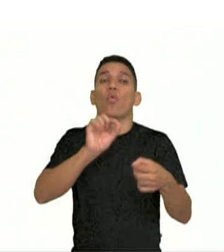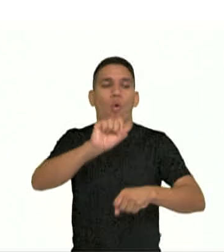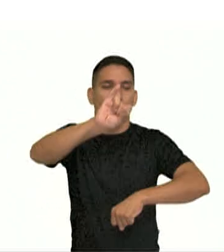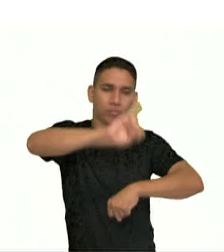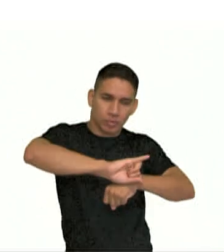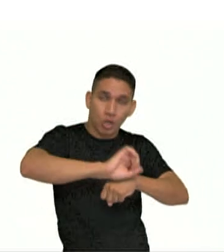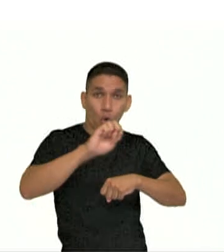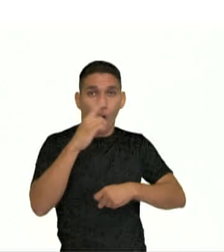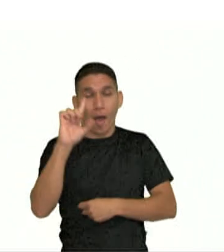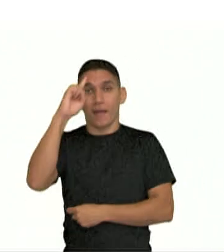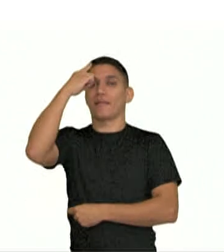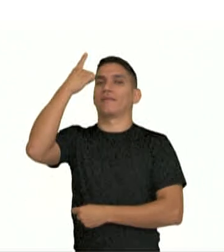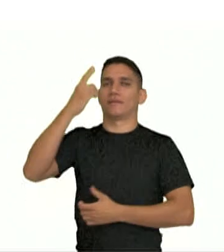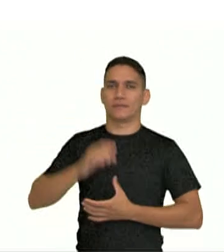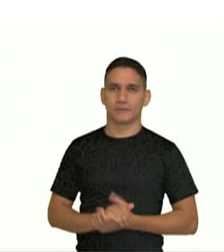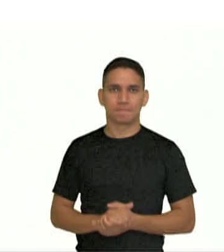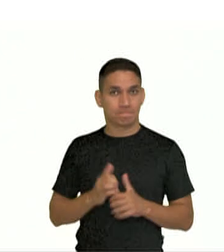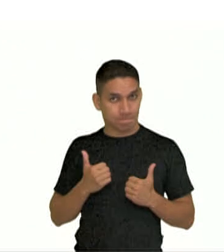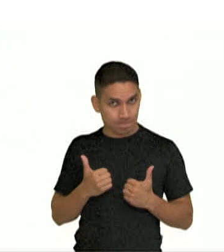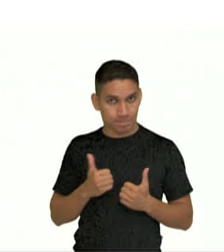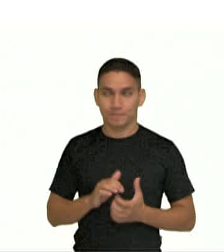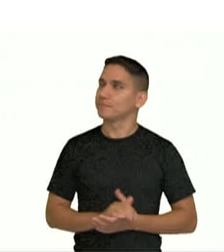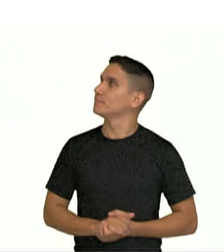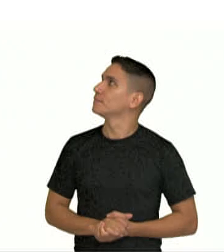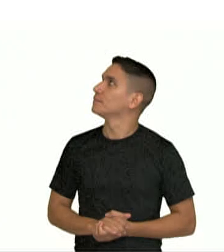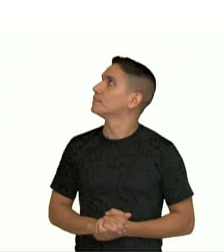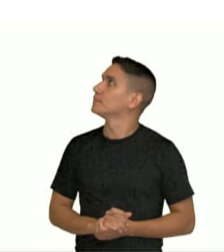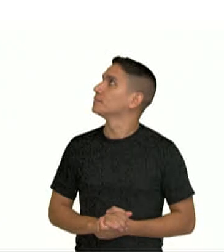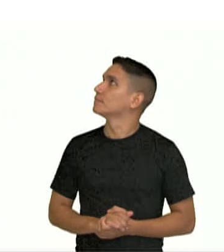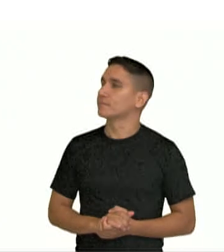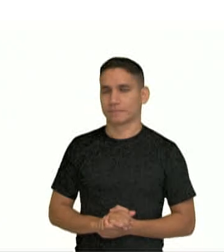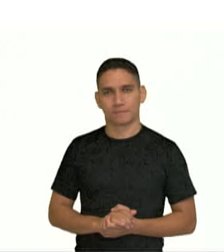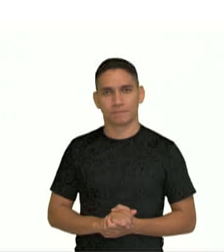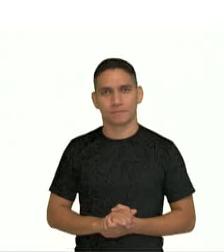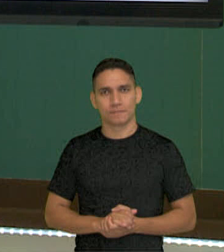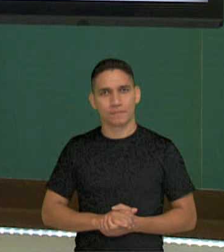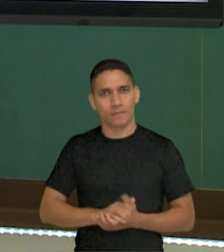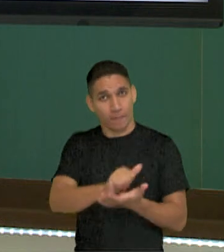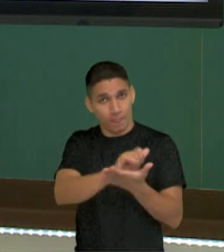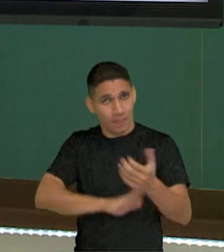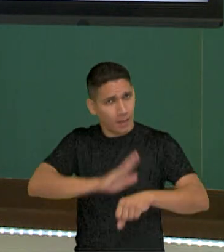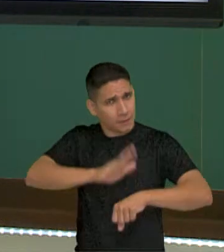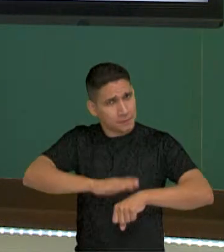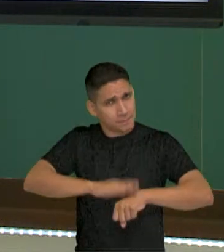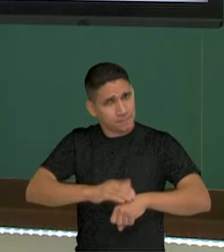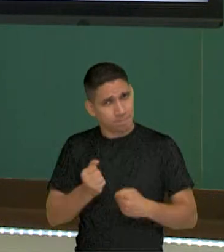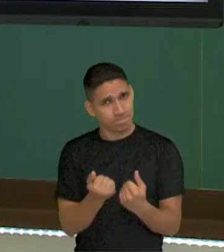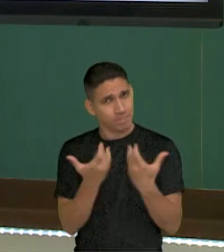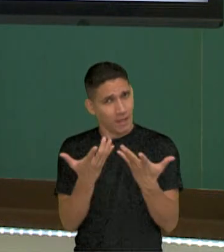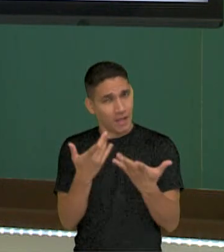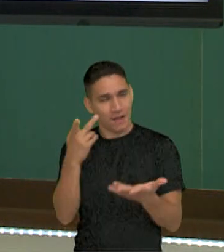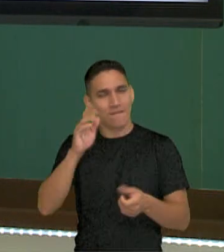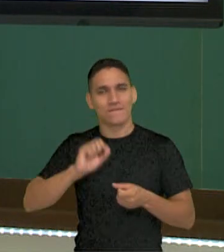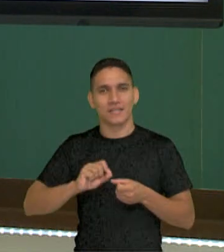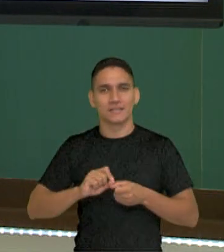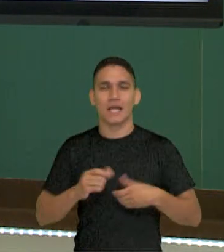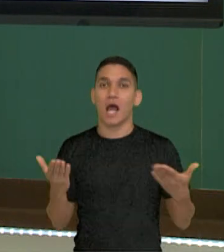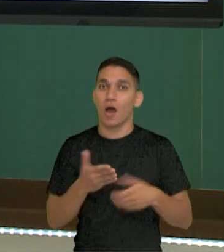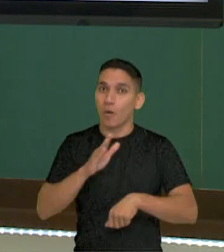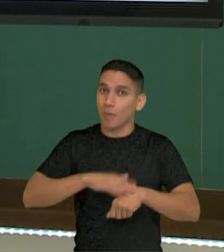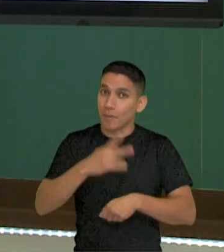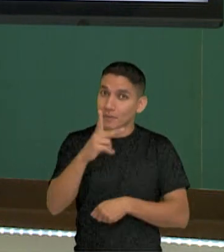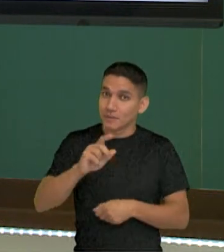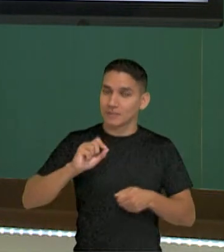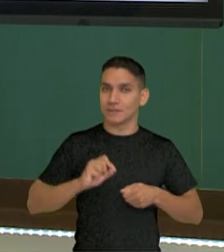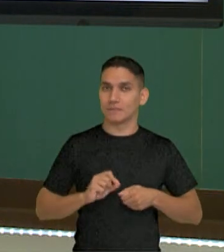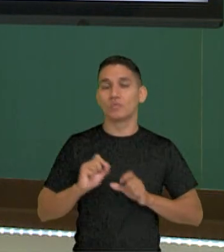objetos e ideias, ok? Mão na massa. Então, o que seria esse mão na massa? Agora chegou a